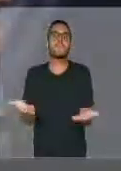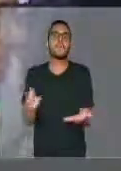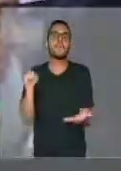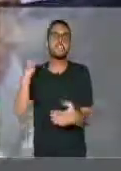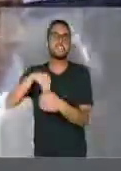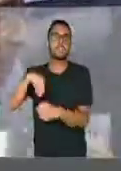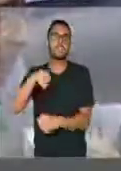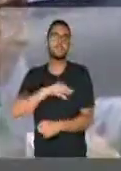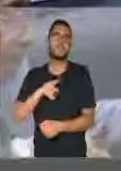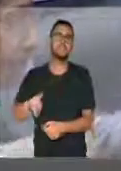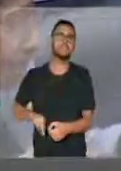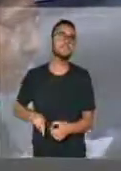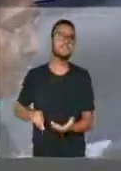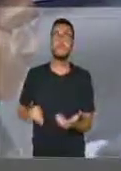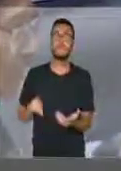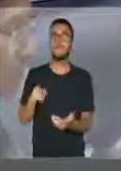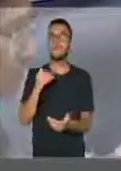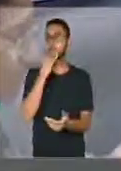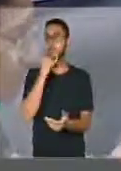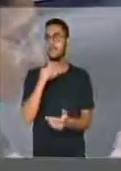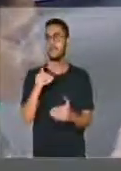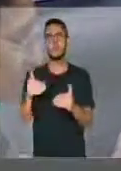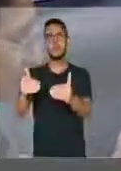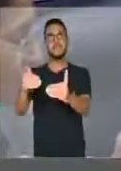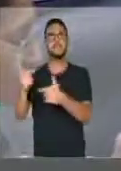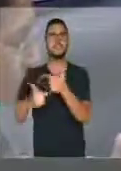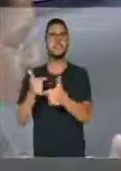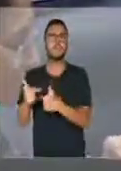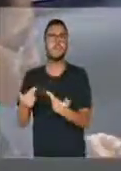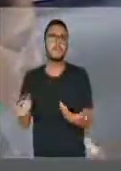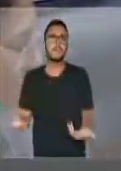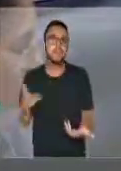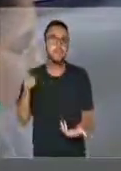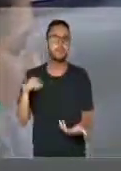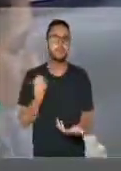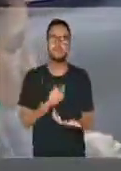Ministério do Trabalho. Portanto, é escravidão e nós não aceitamos.